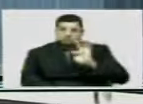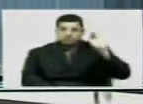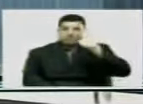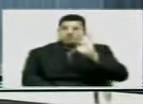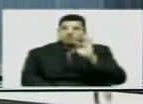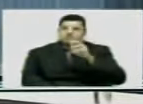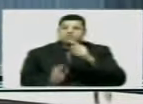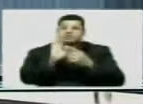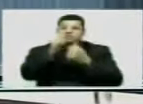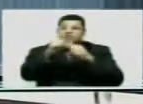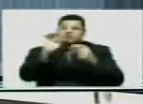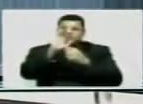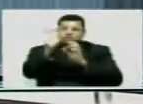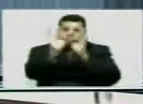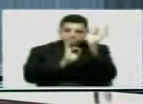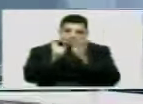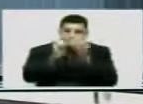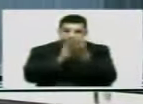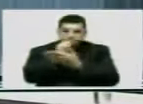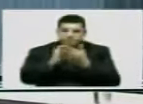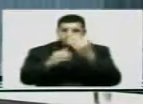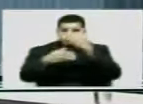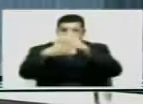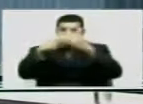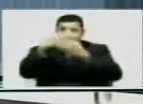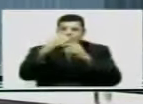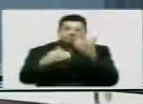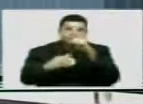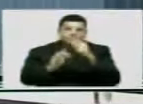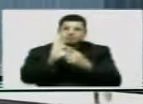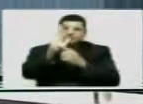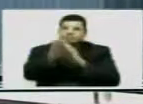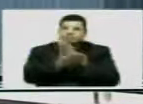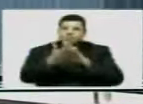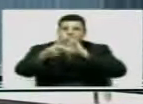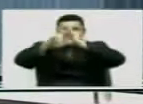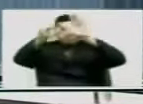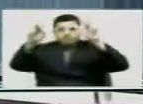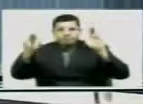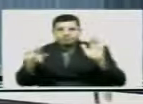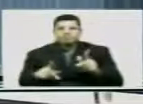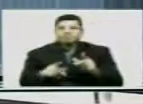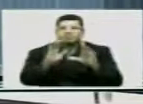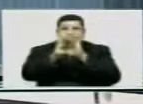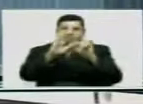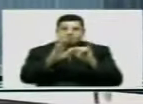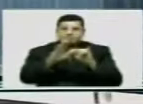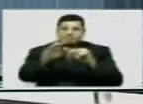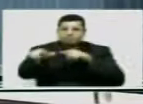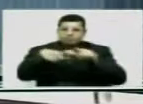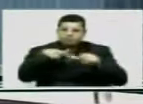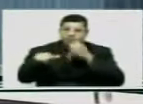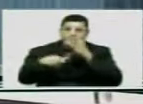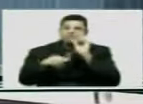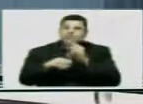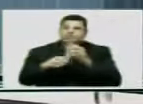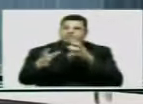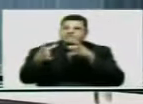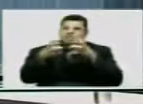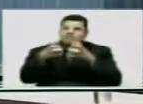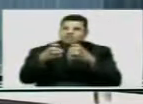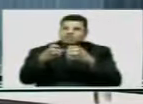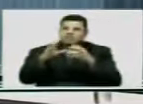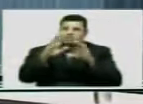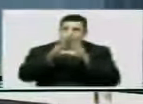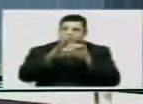Federal destaca que o projeto básico da obra não atende a vários requisitos da Lei de Licitações, o que implica